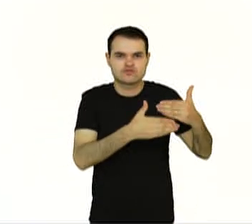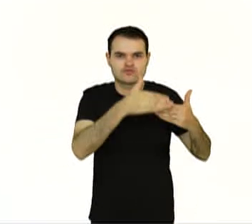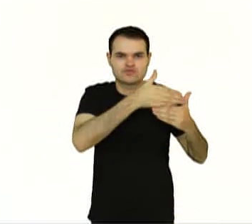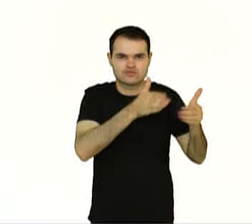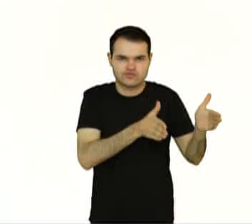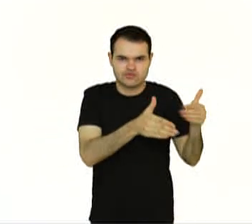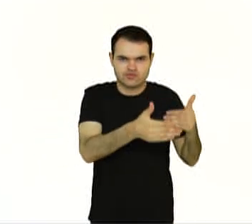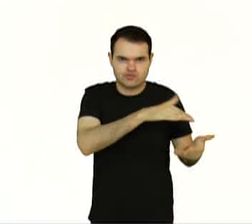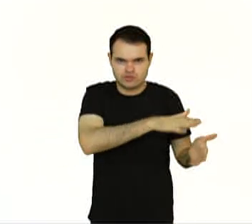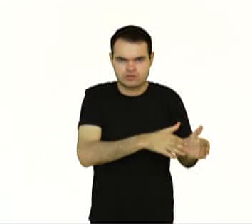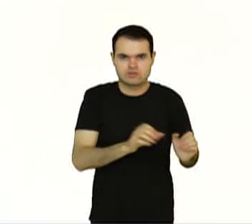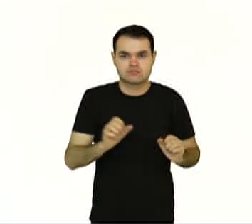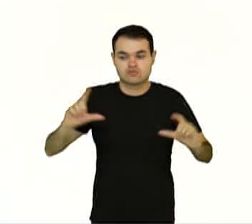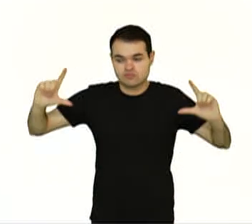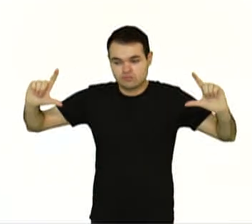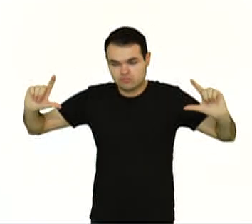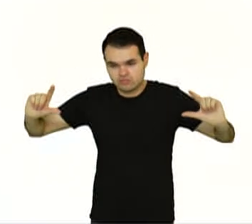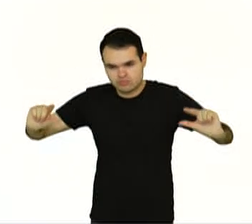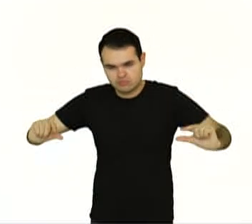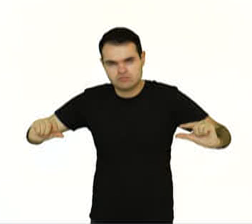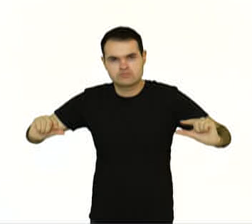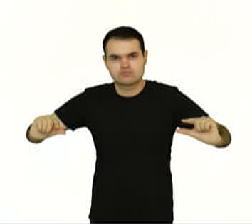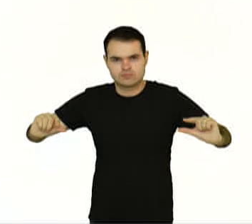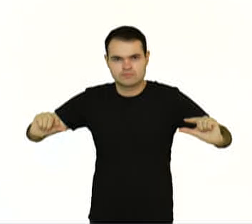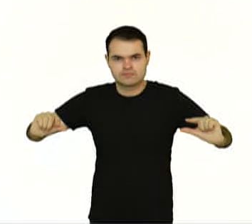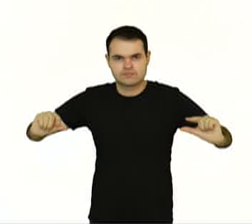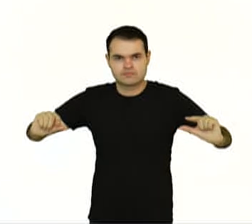gente diminuir essa quantidade de